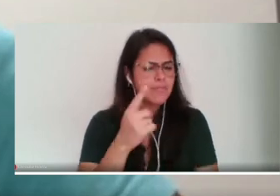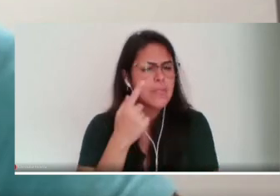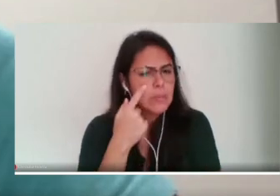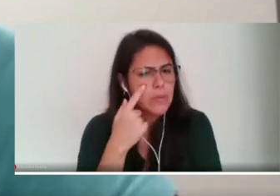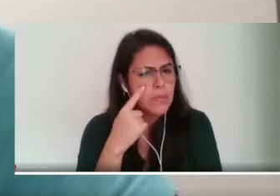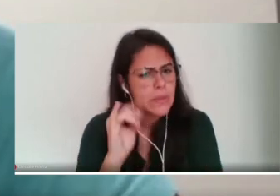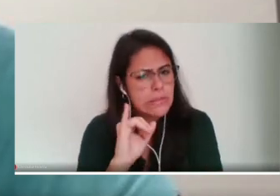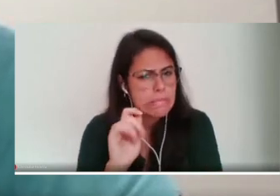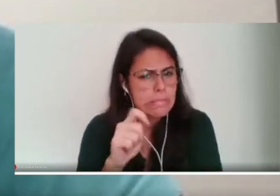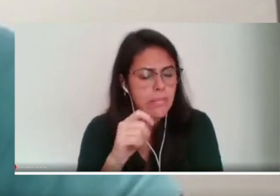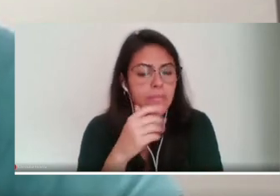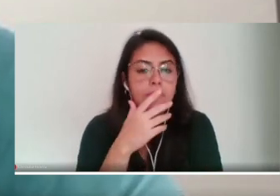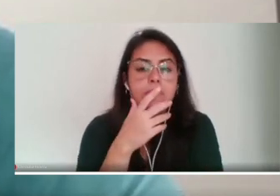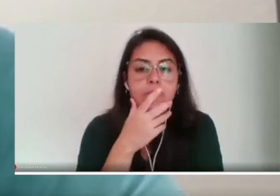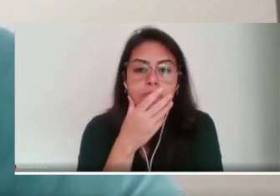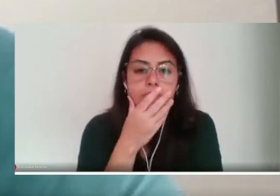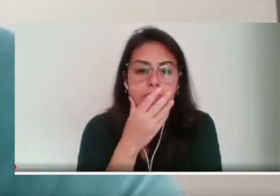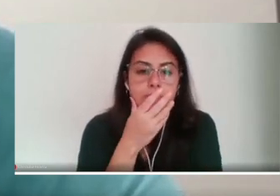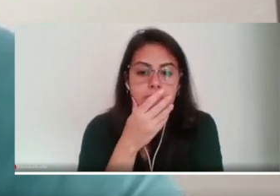Uma janela.